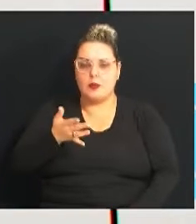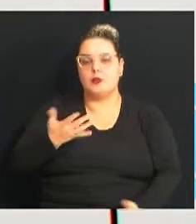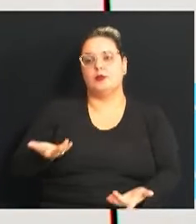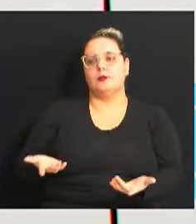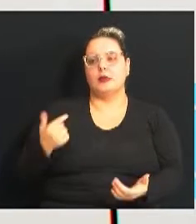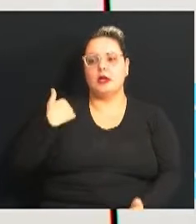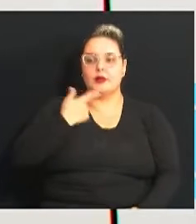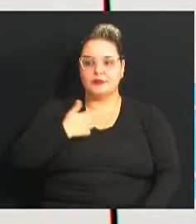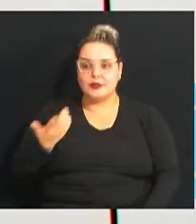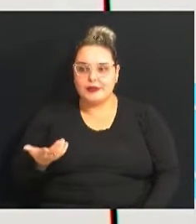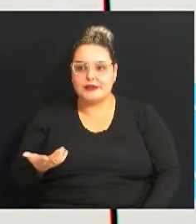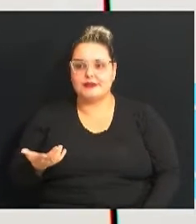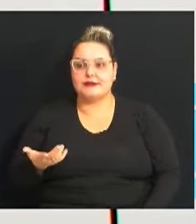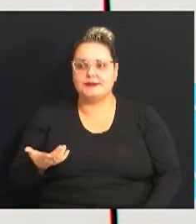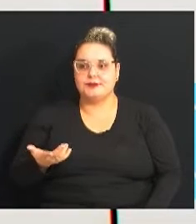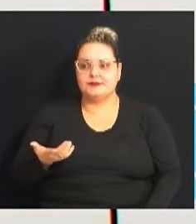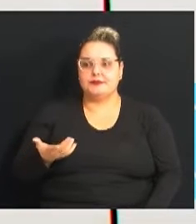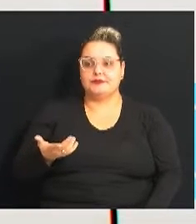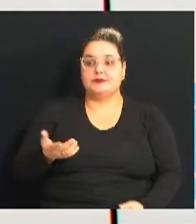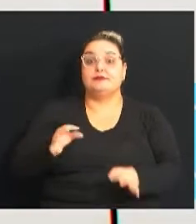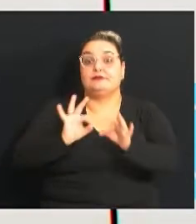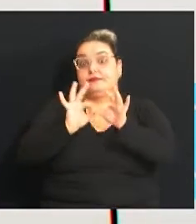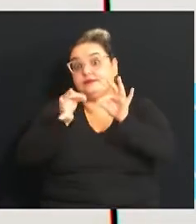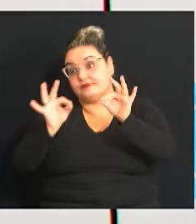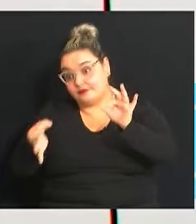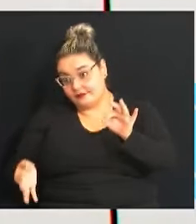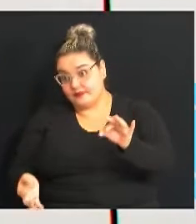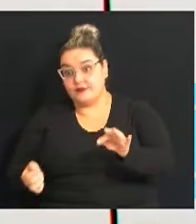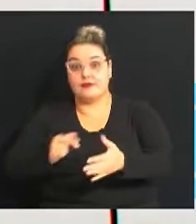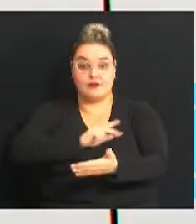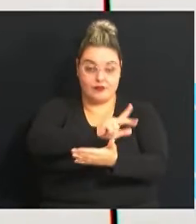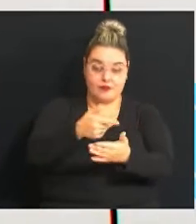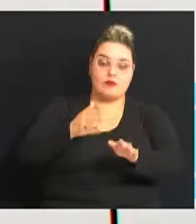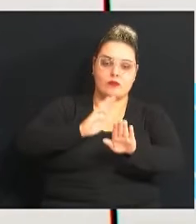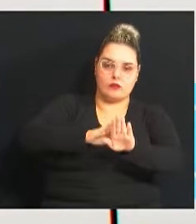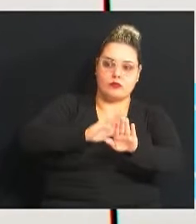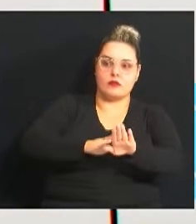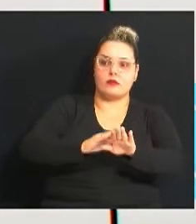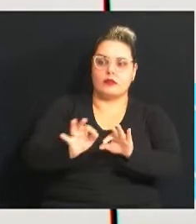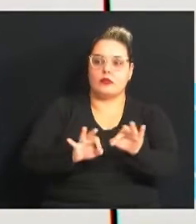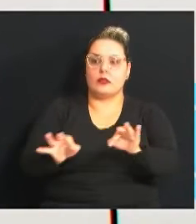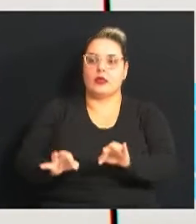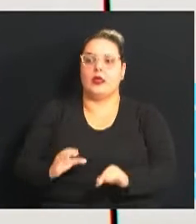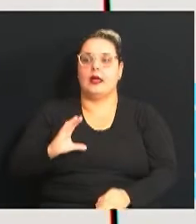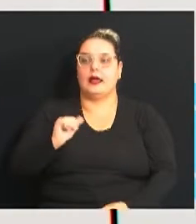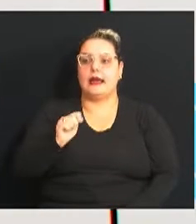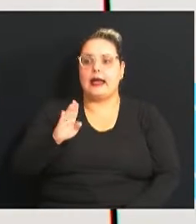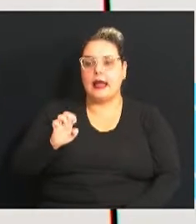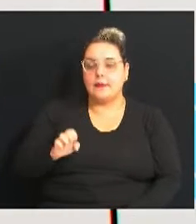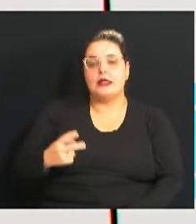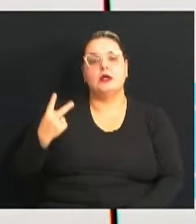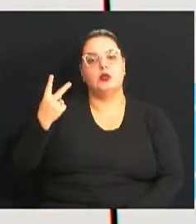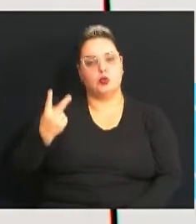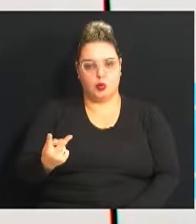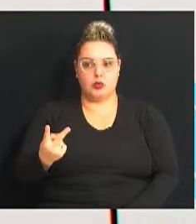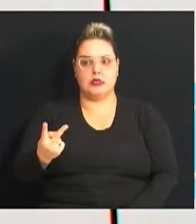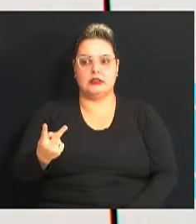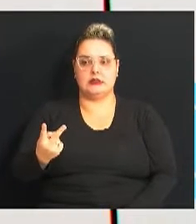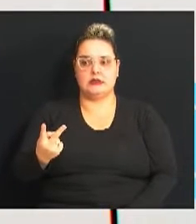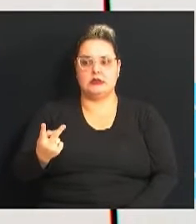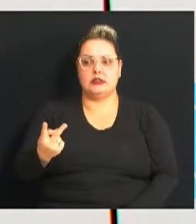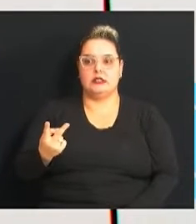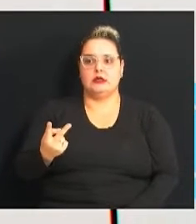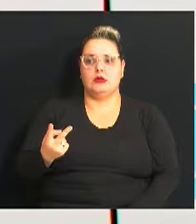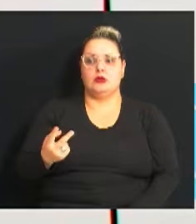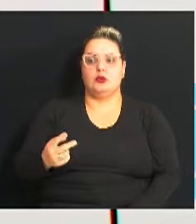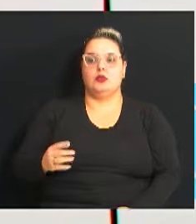não ficar muito extenso de tanta atividade. Tem o Projeto Cabe 2. O Projeto Cabe 2 acontece sempre no Portão